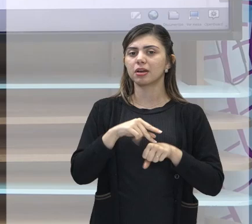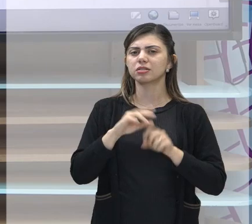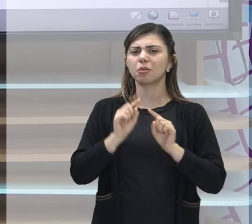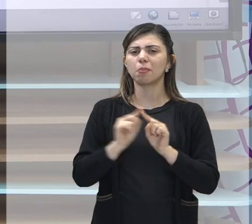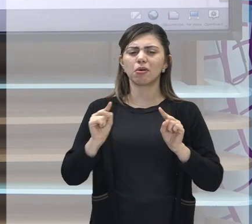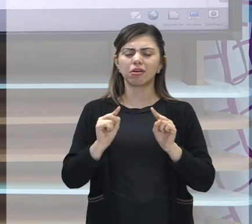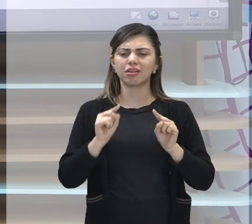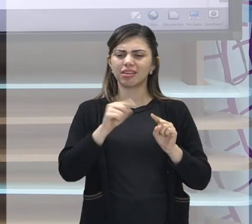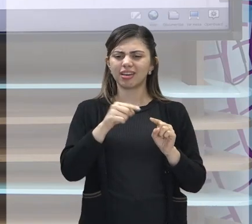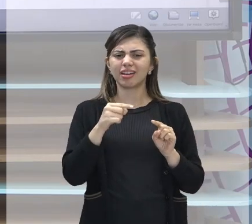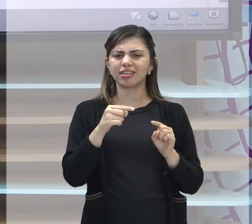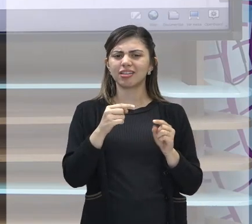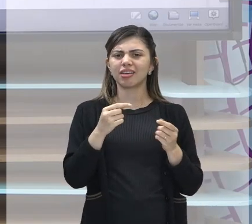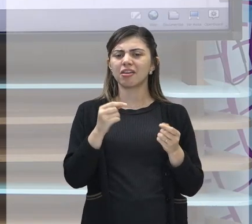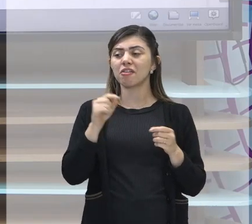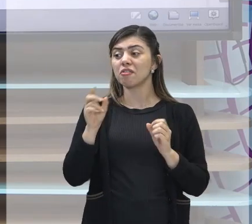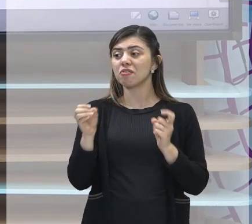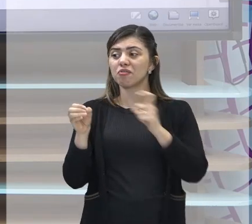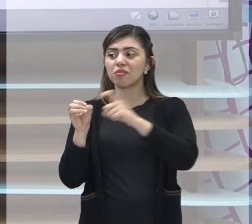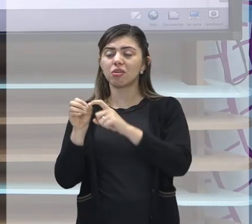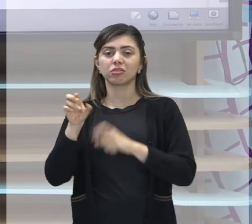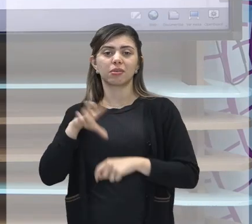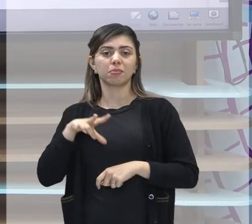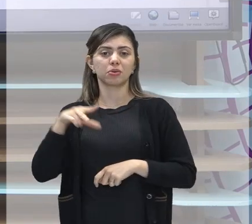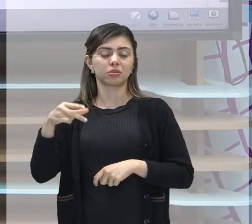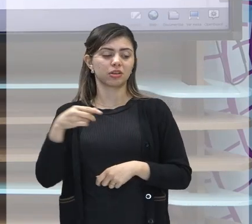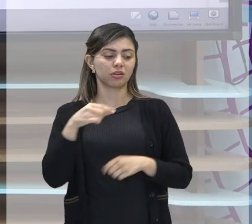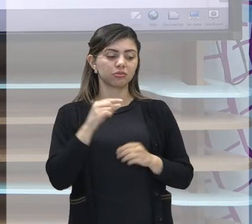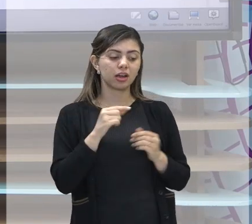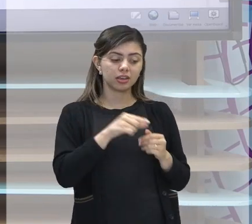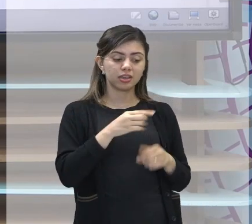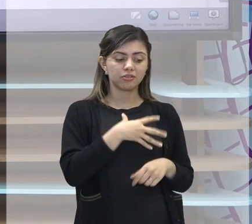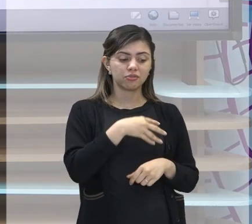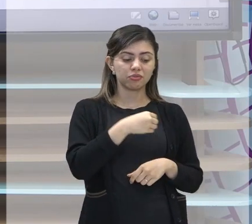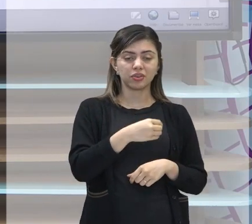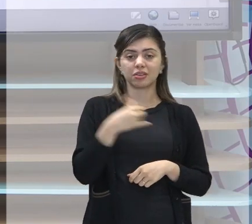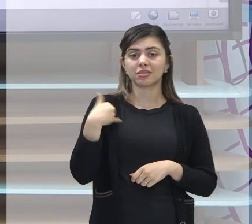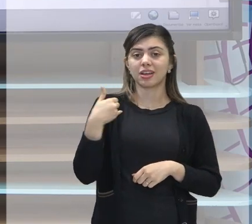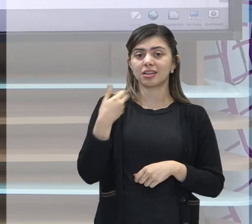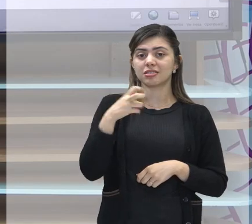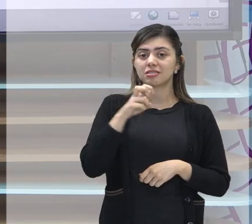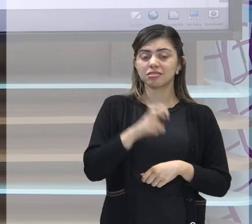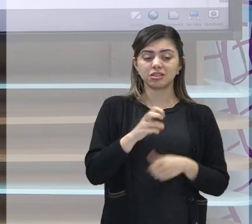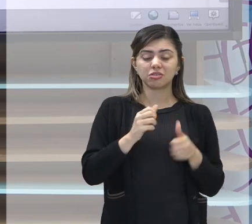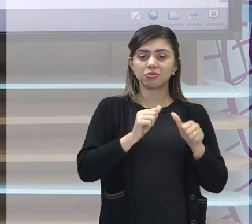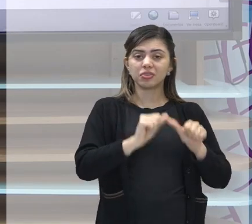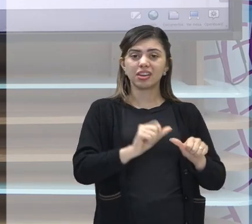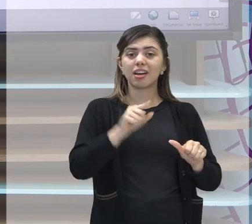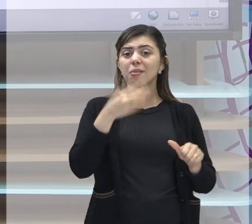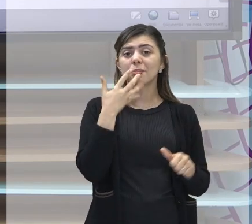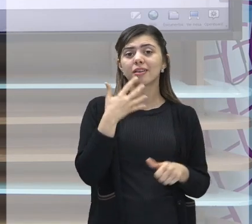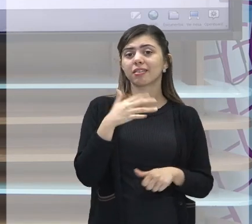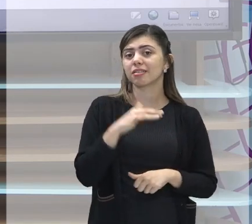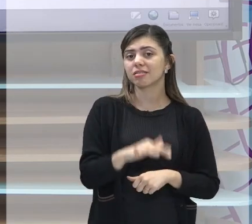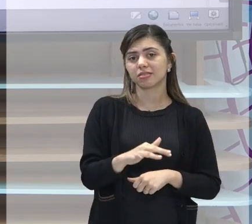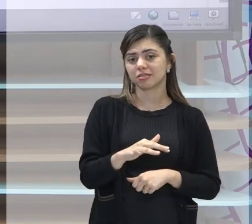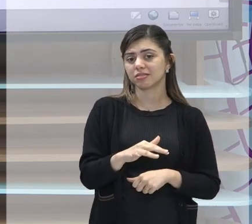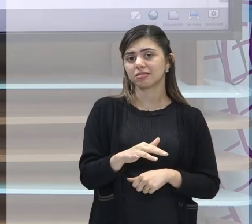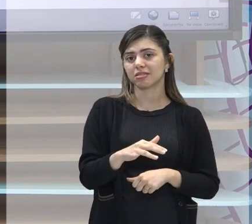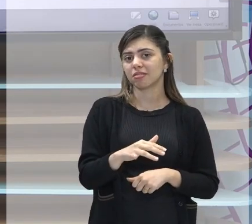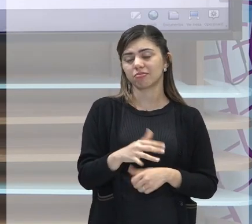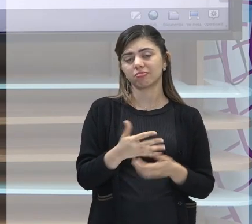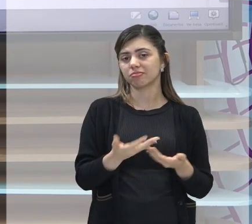abdica e volta para Portugal e deixa seu filho de 5 anos de idade, uma criança, né, um